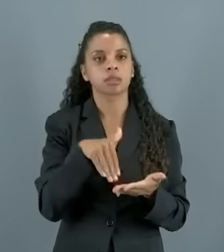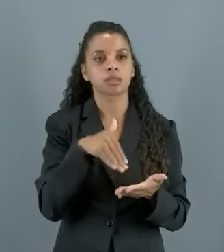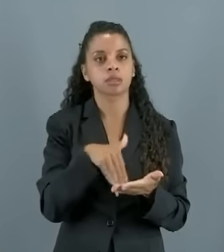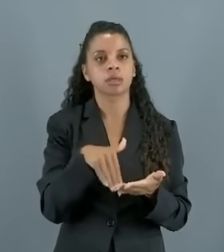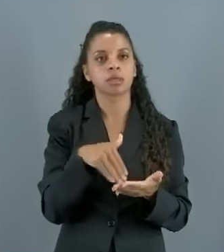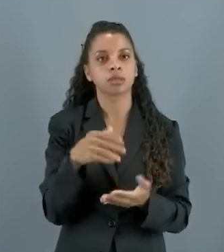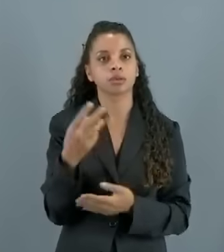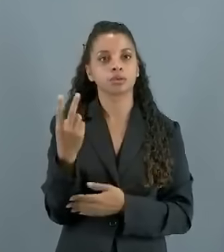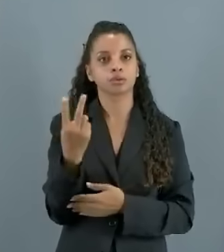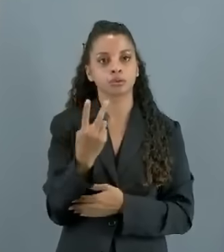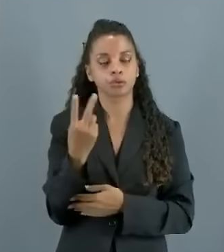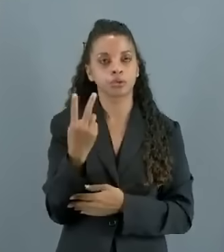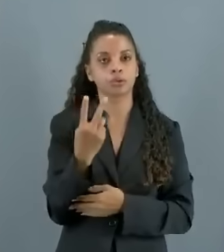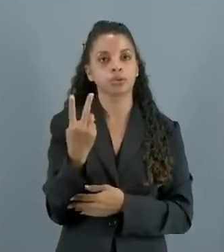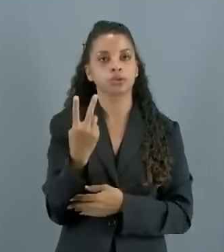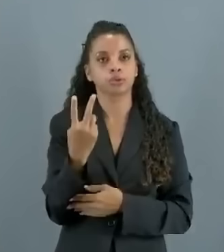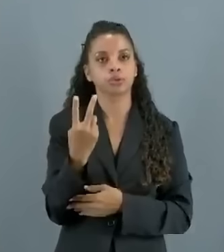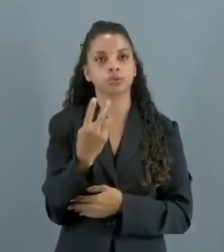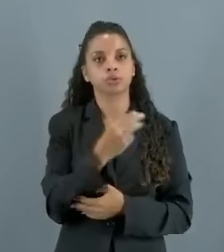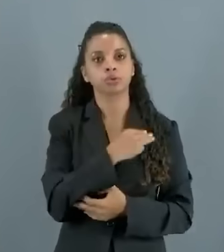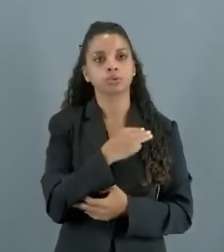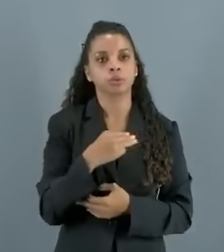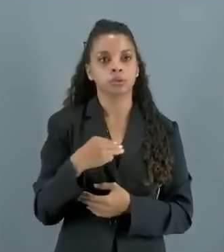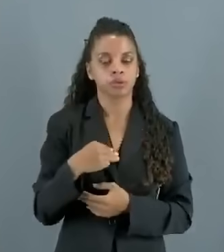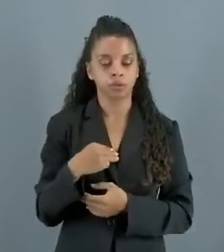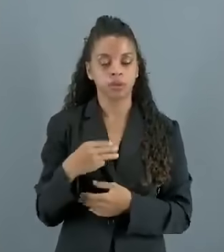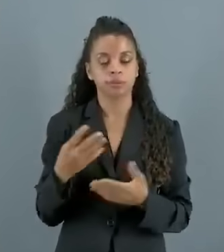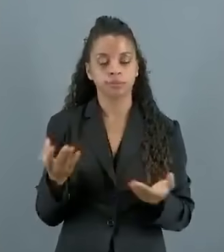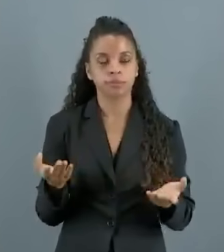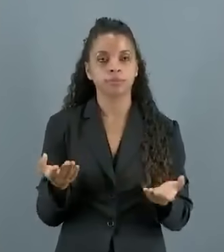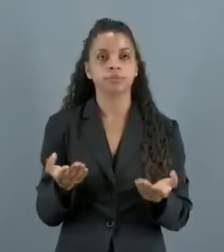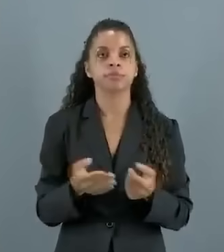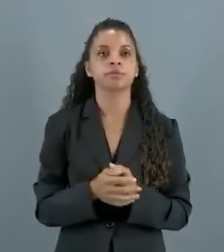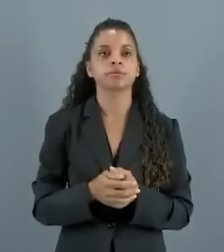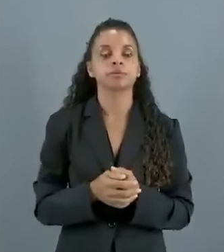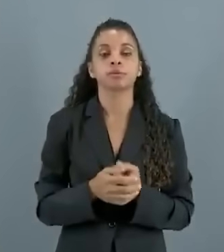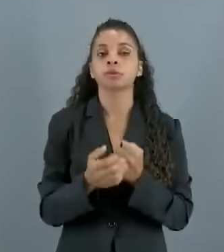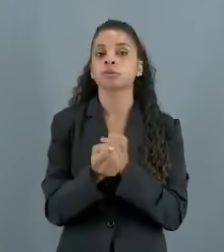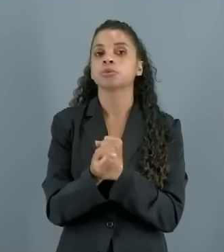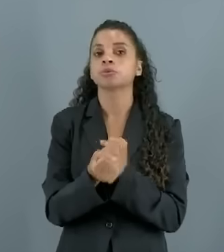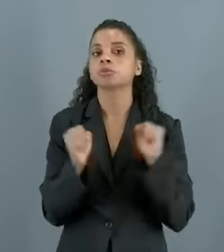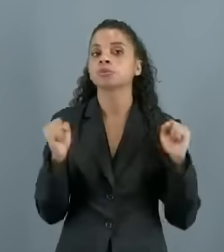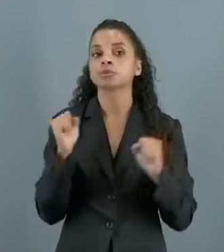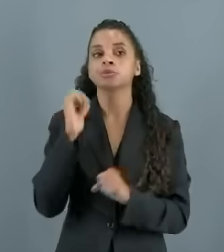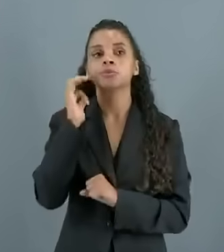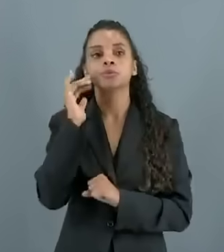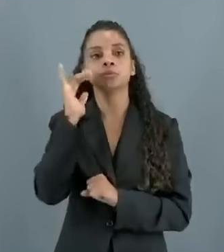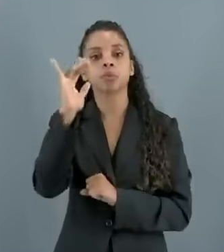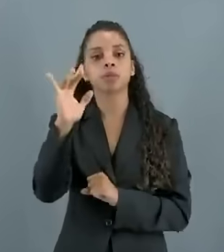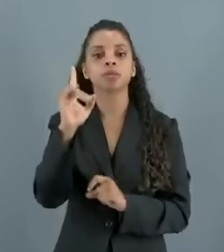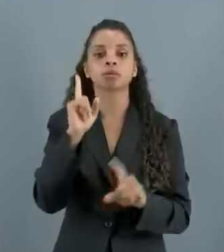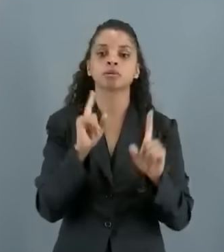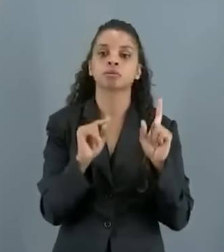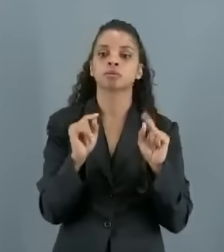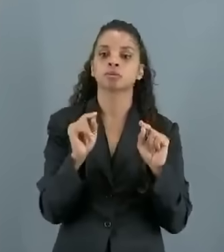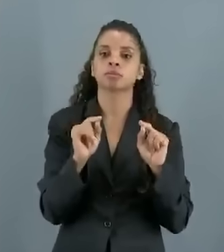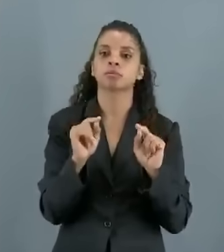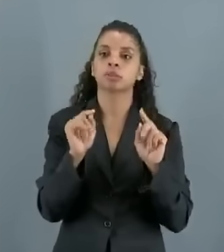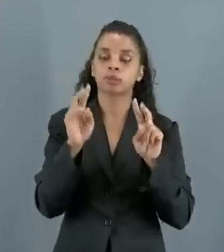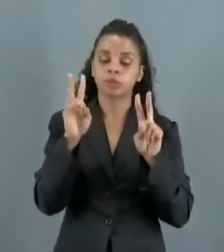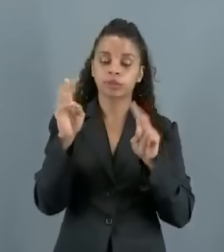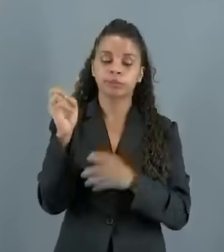na hierarquia do Ministério. Senhor presidente, é impossível imaginarmos que um assunto desta